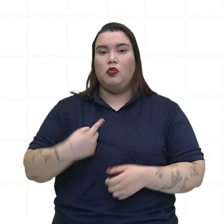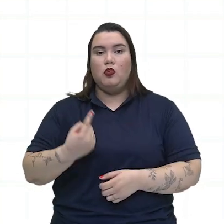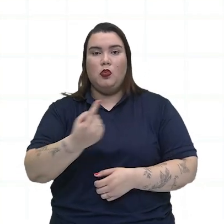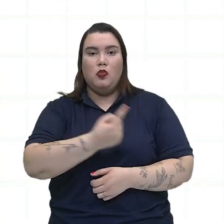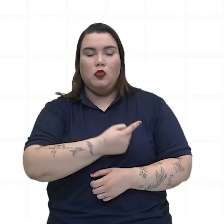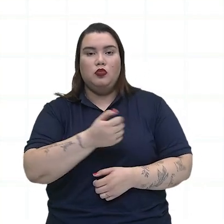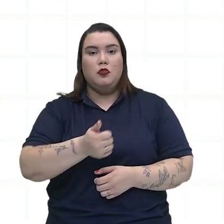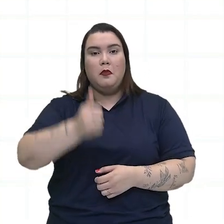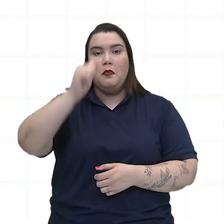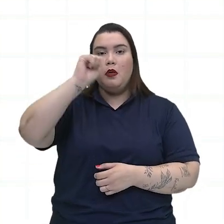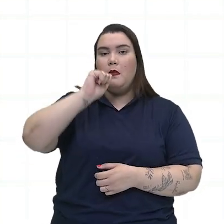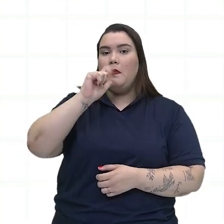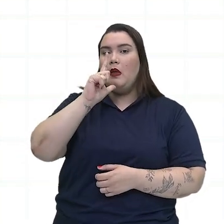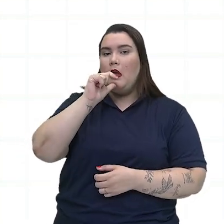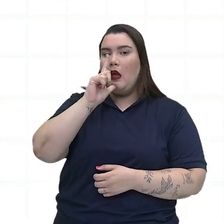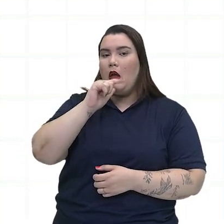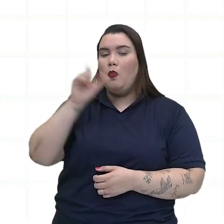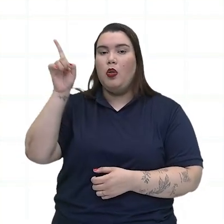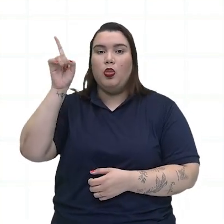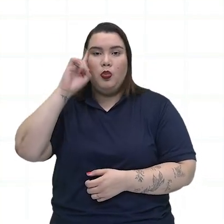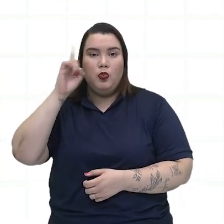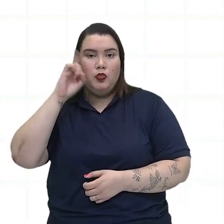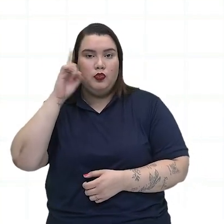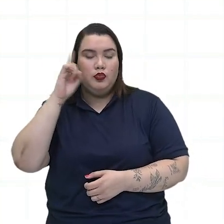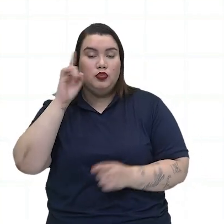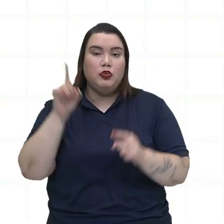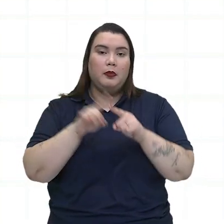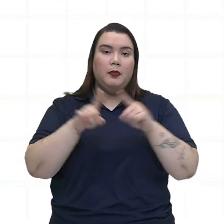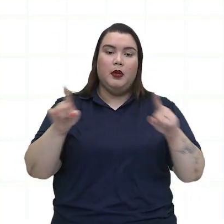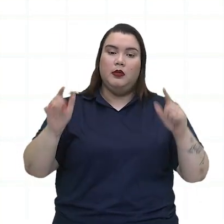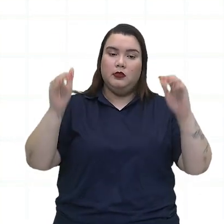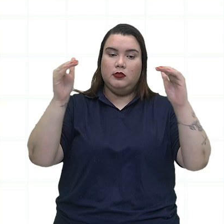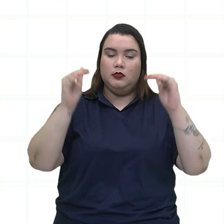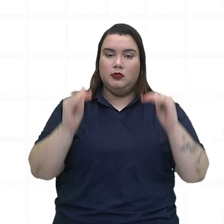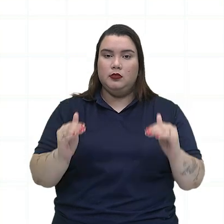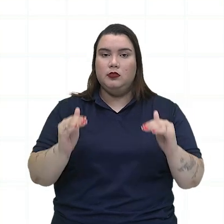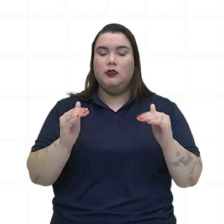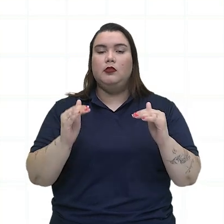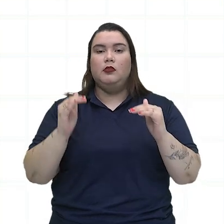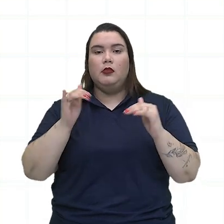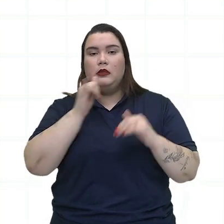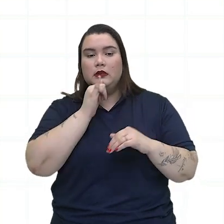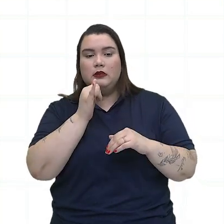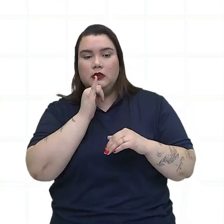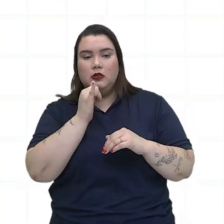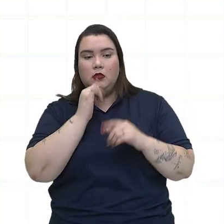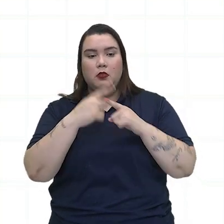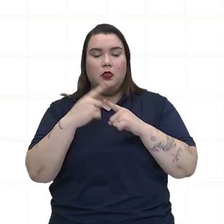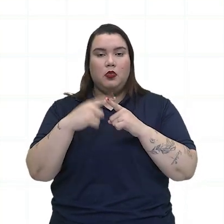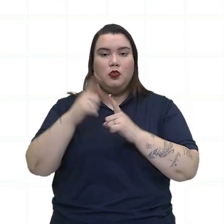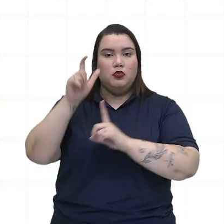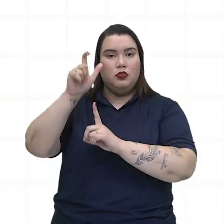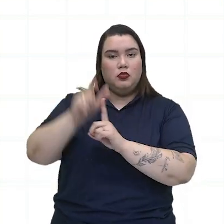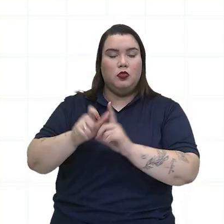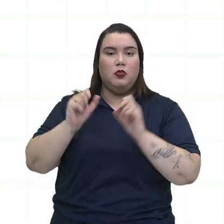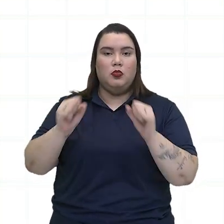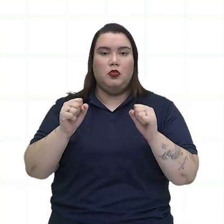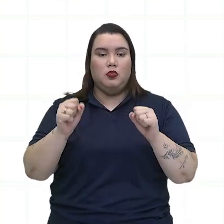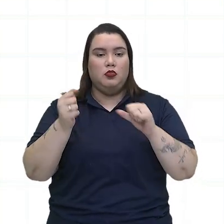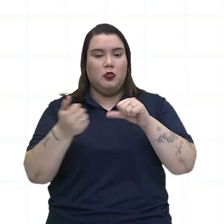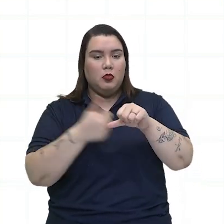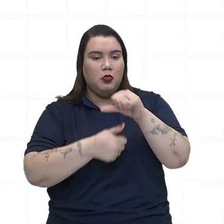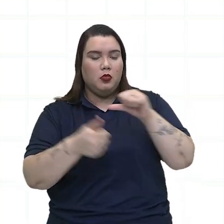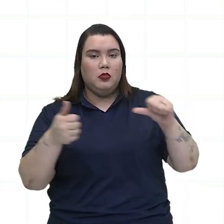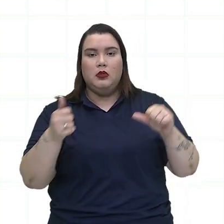água todos os dias. Mas eu vou dar um exemplo aqui embaixo, porque o subject vai mudar, né? Eu posso dizer